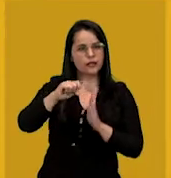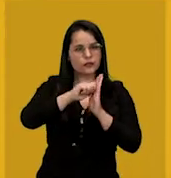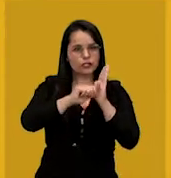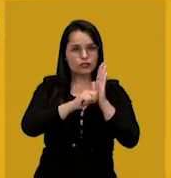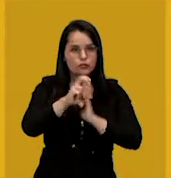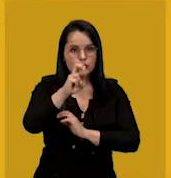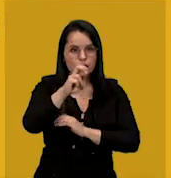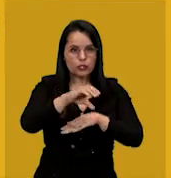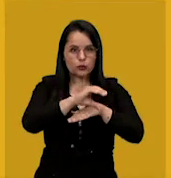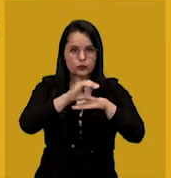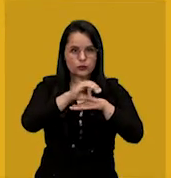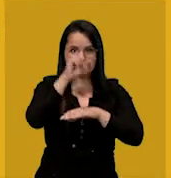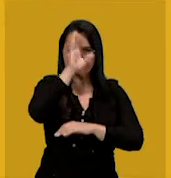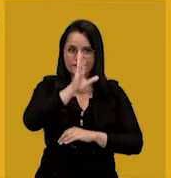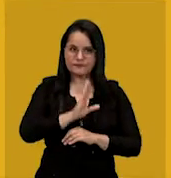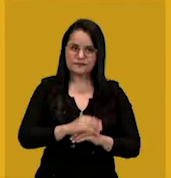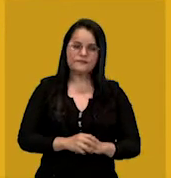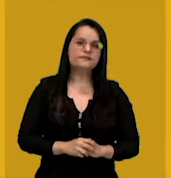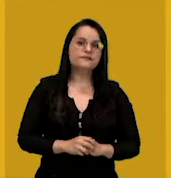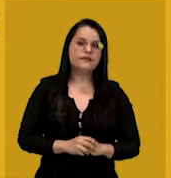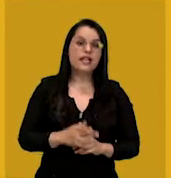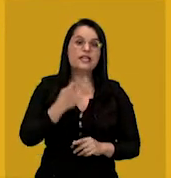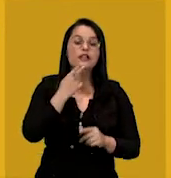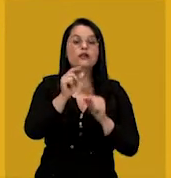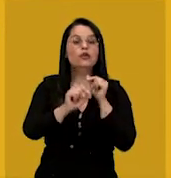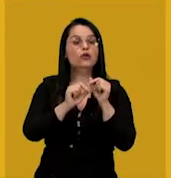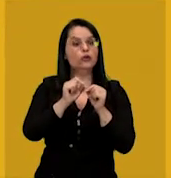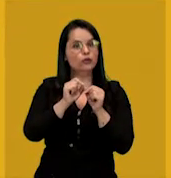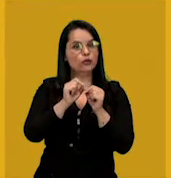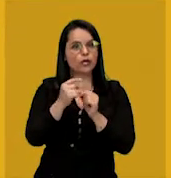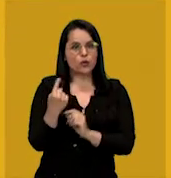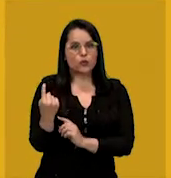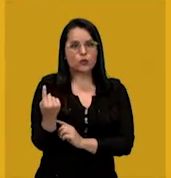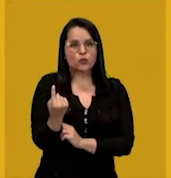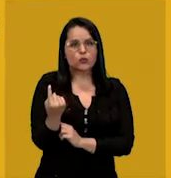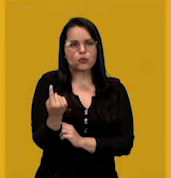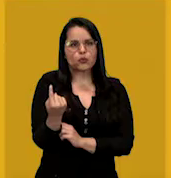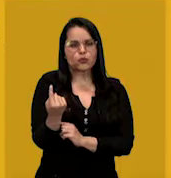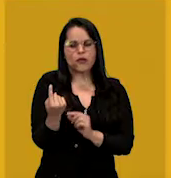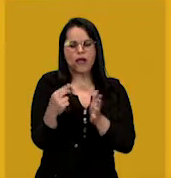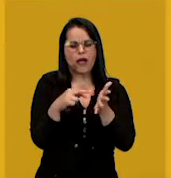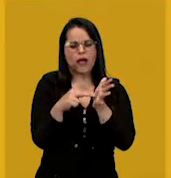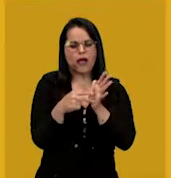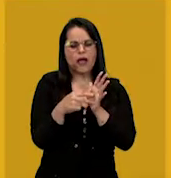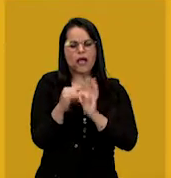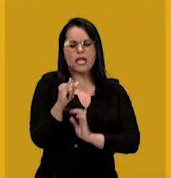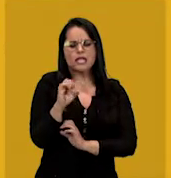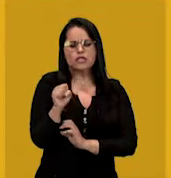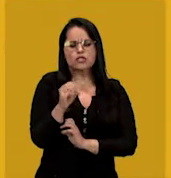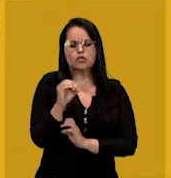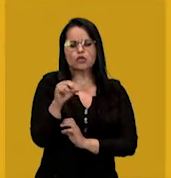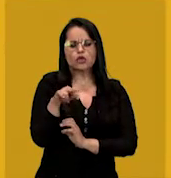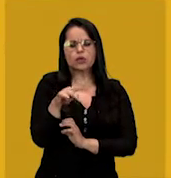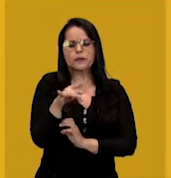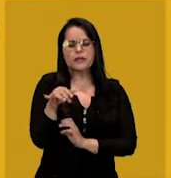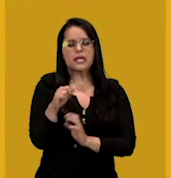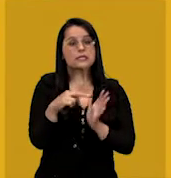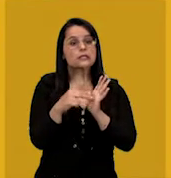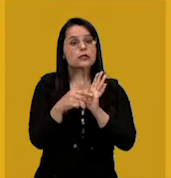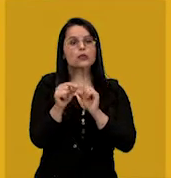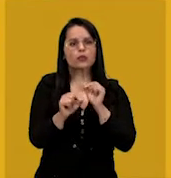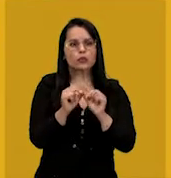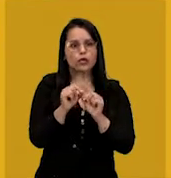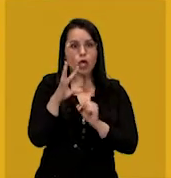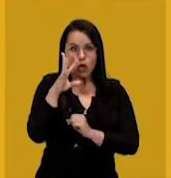5º da Constituição Brasileira. E ele diz da isonomia. O que significa isonomia? Isonomia significa